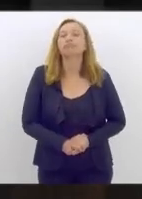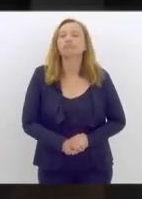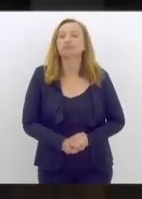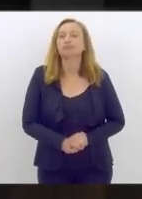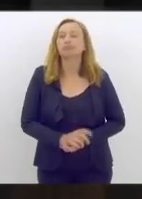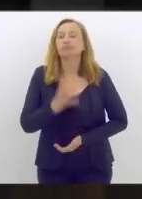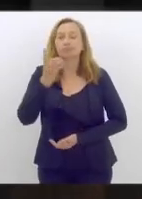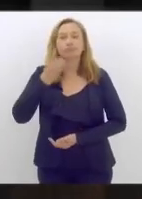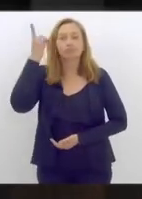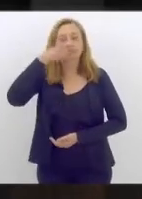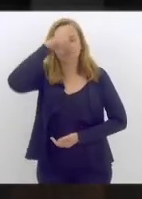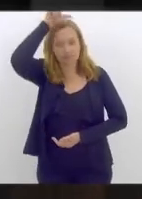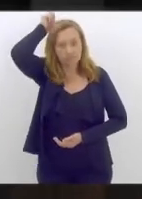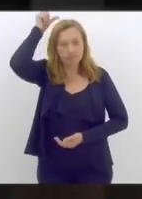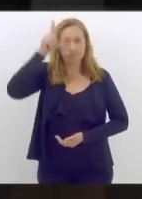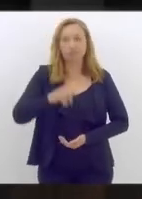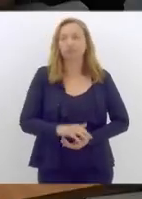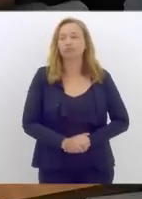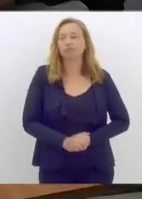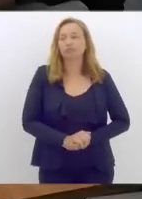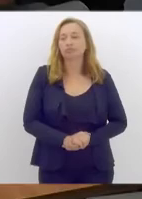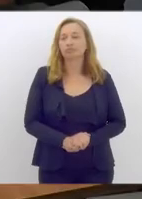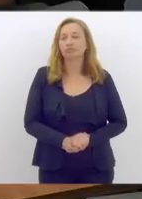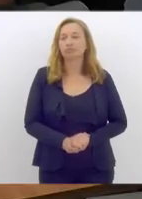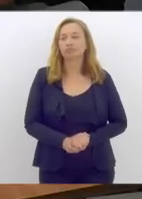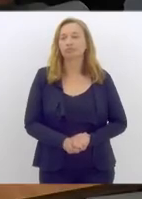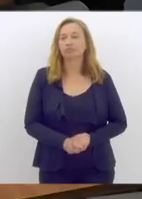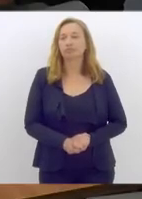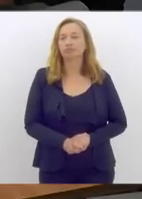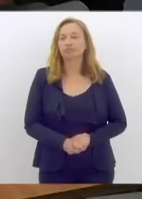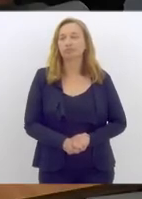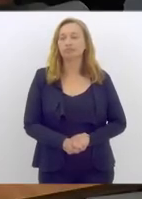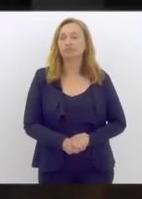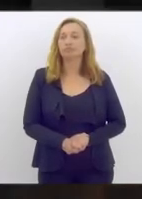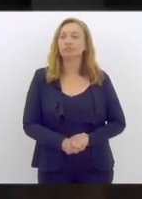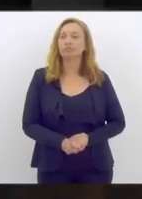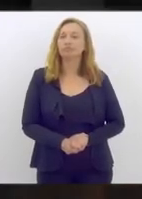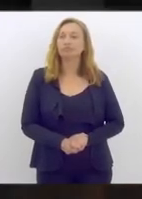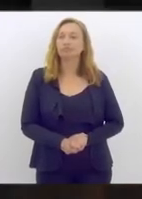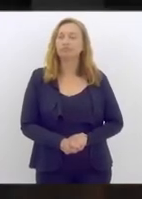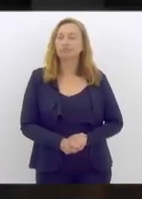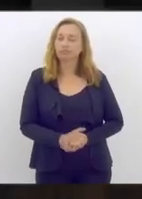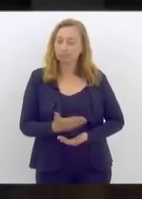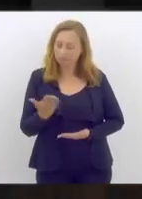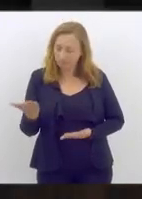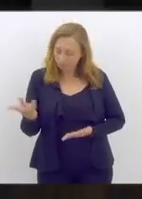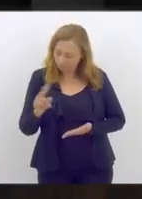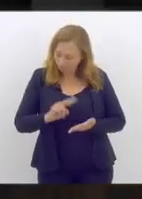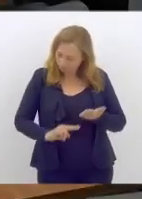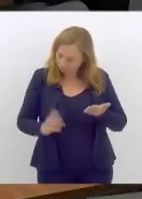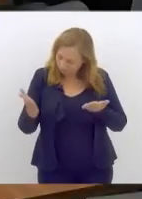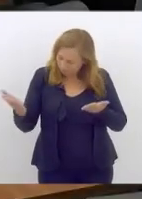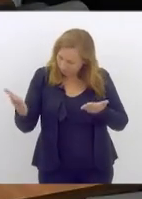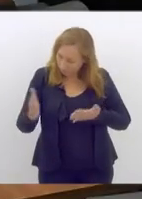Deputado Luiz Paulo vossa excelência pode ler